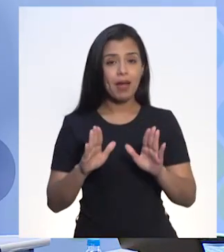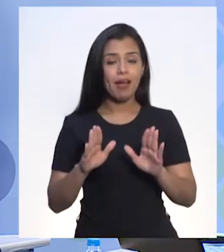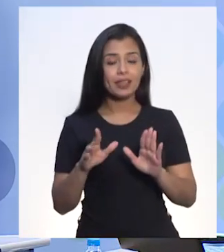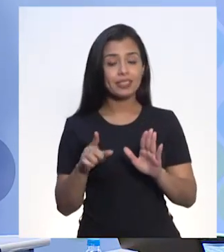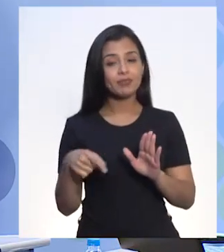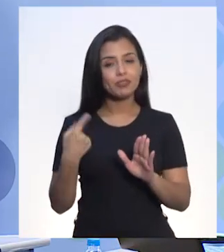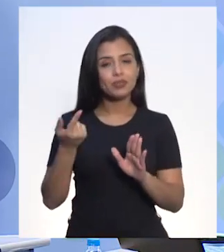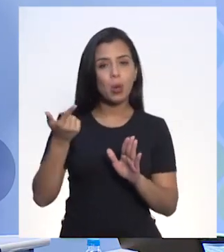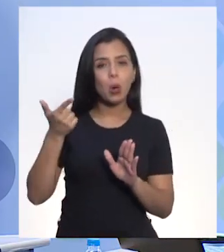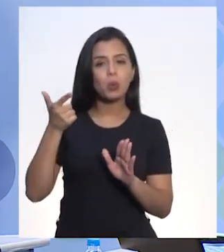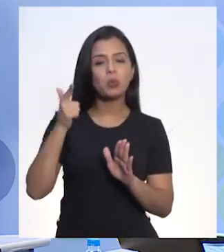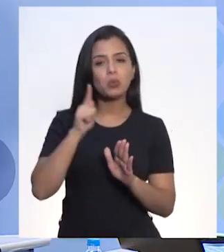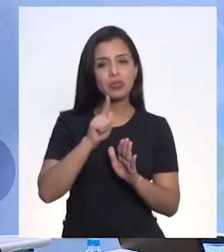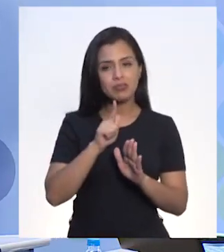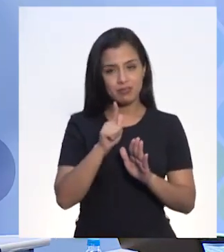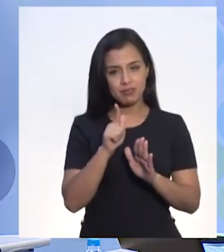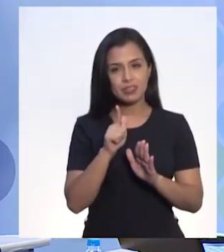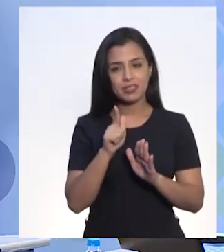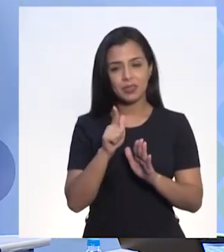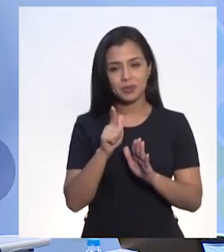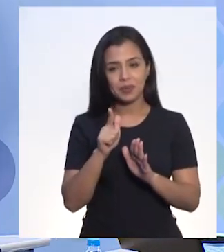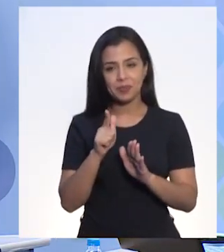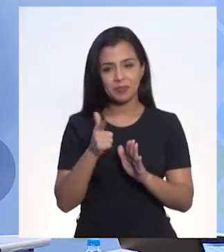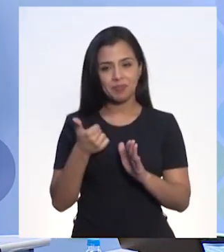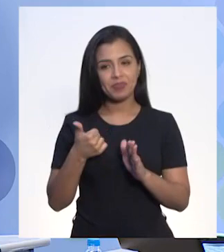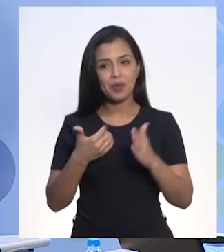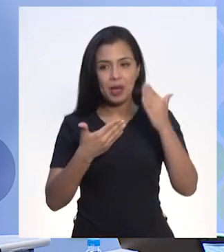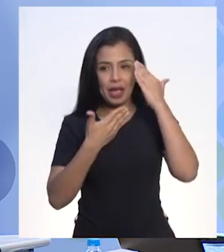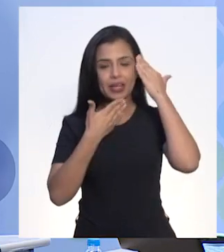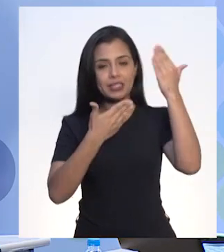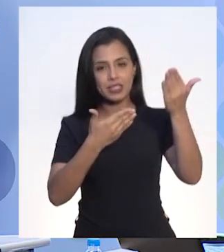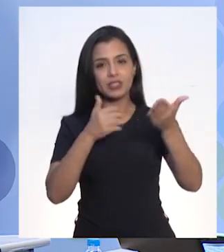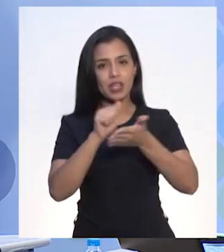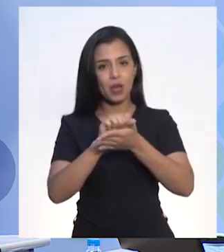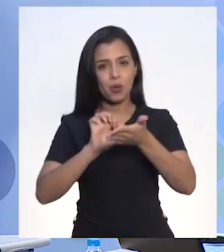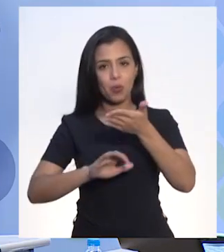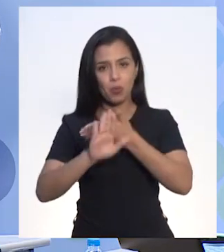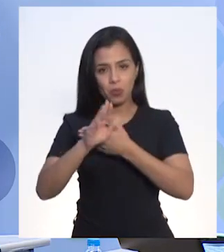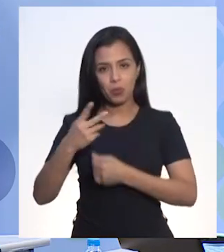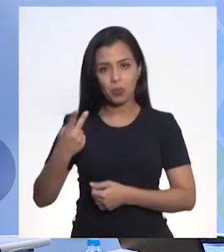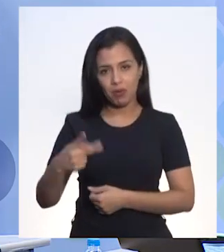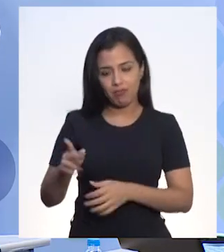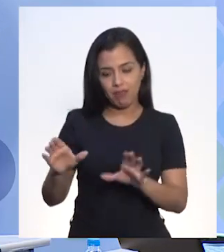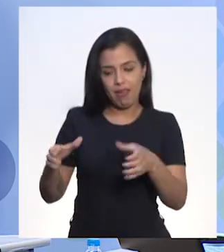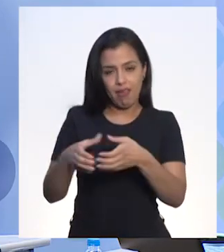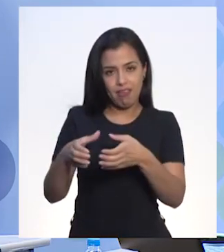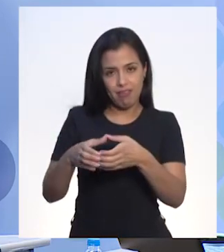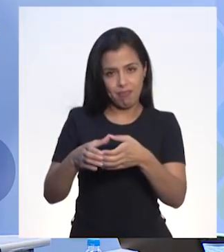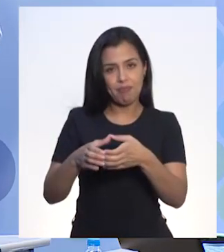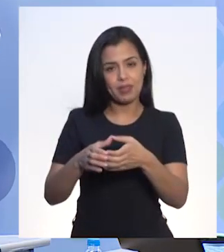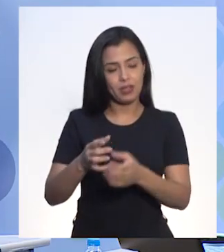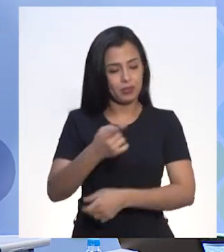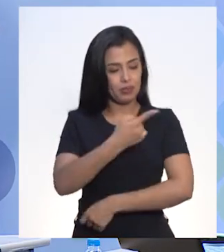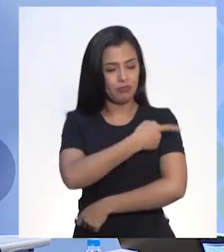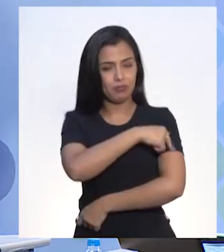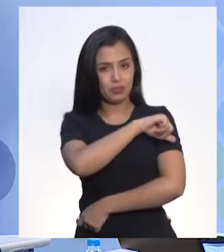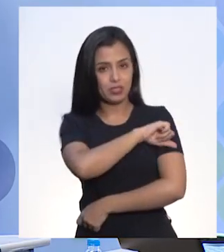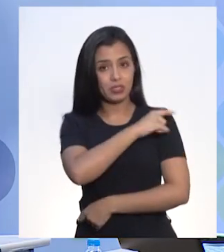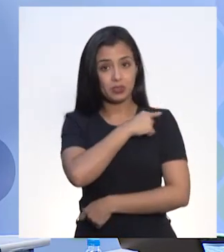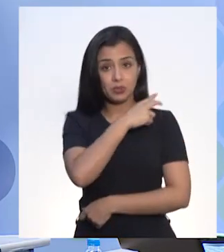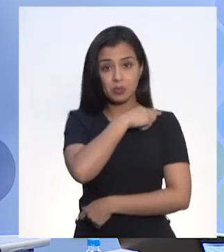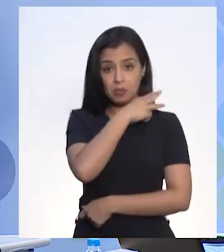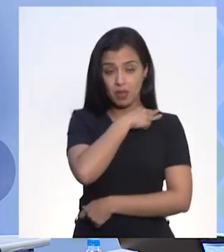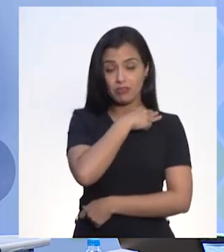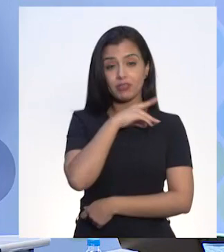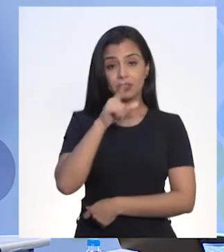aí trabalhar unidos. Eu também agradeço muito a equipe curricular, aí, tanto do ensino fundamental e do ensino médio, que foram de suma importância e ainda